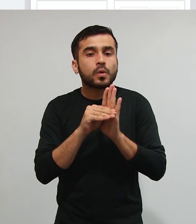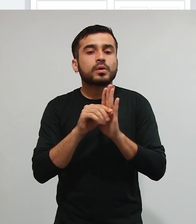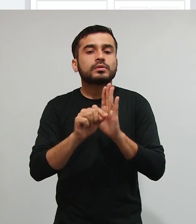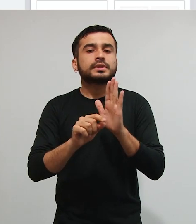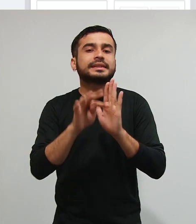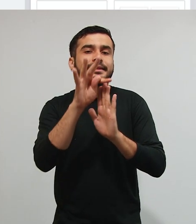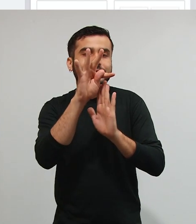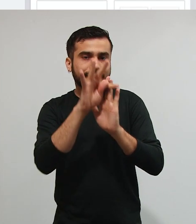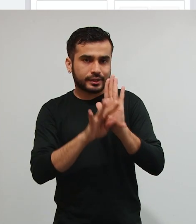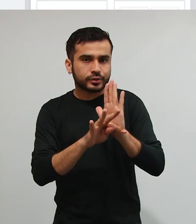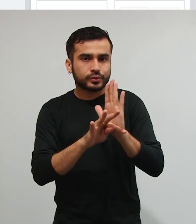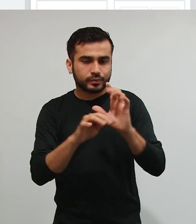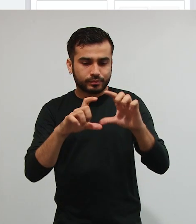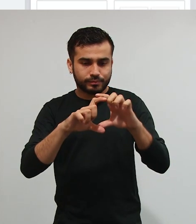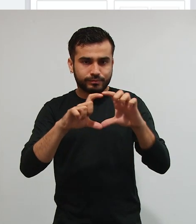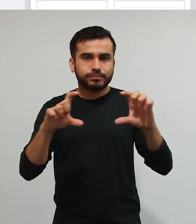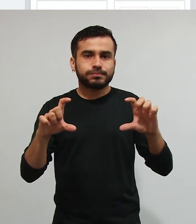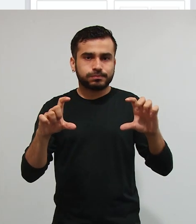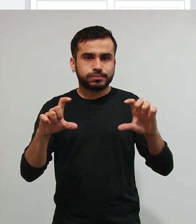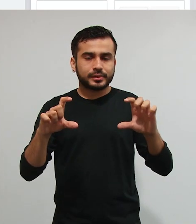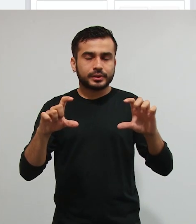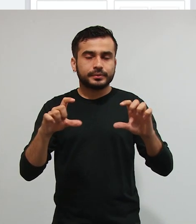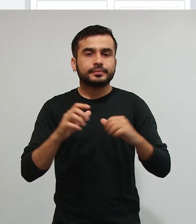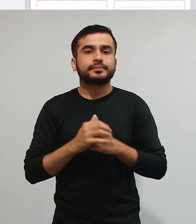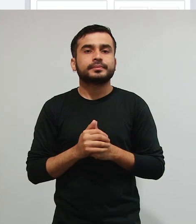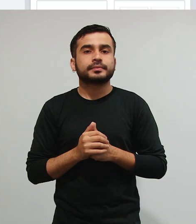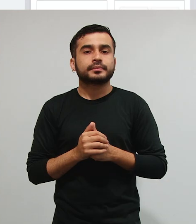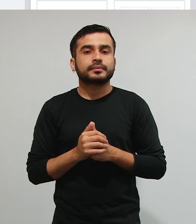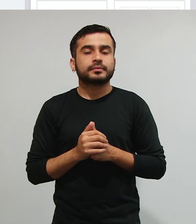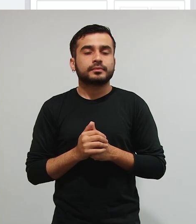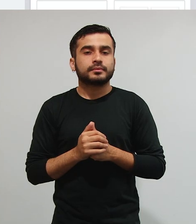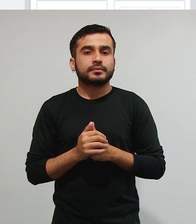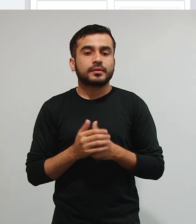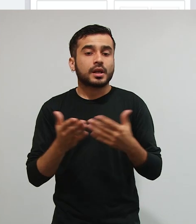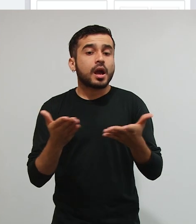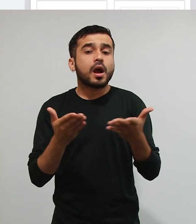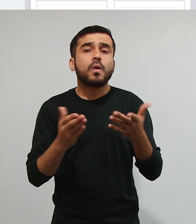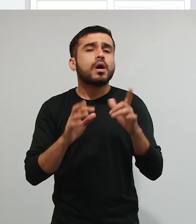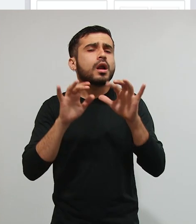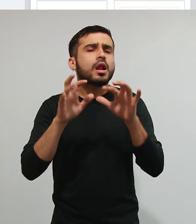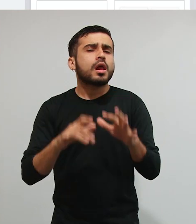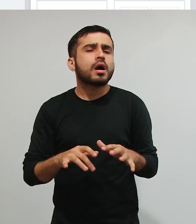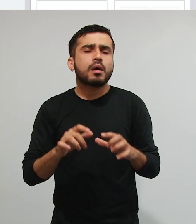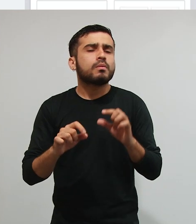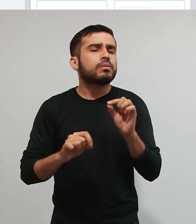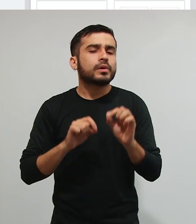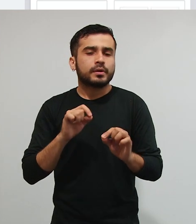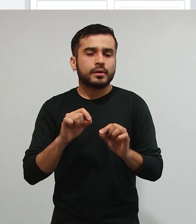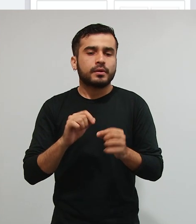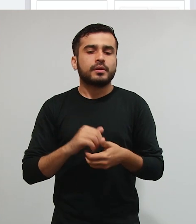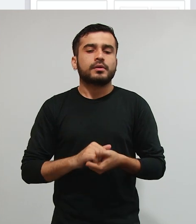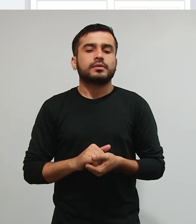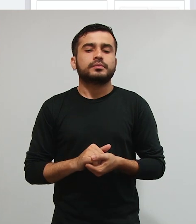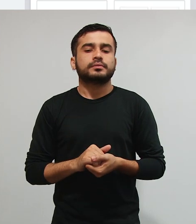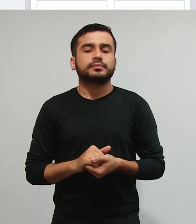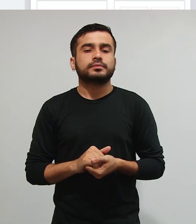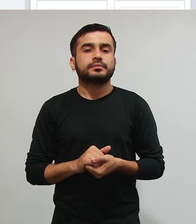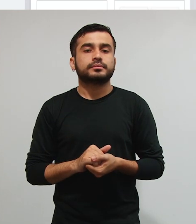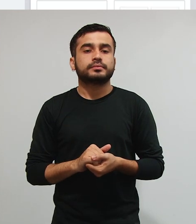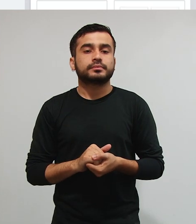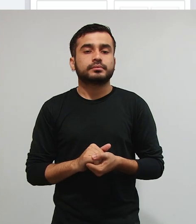Inserir texto. Então, o que a gente faz aqui nas considerações provisórias?